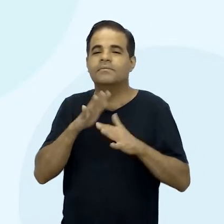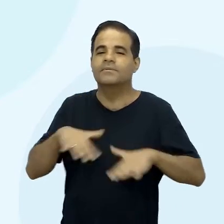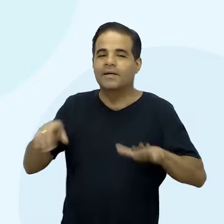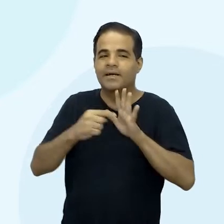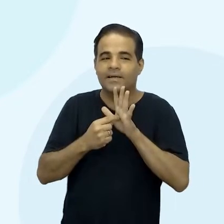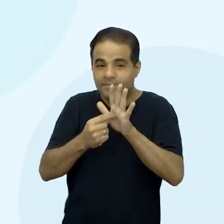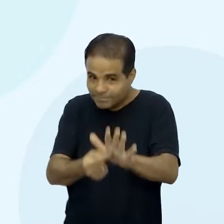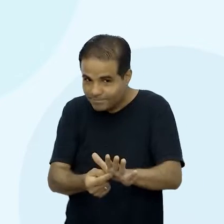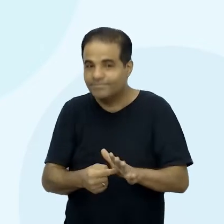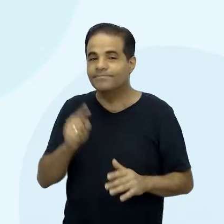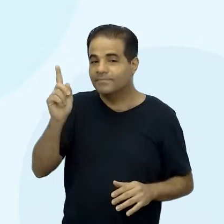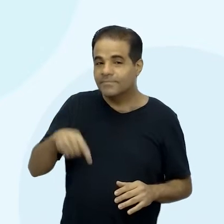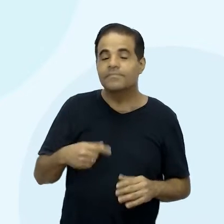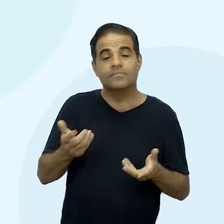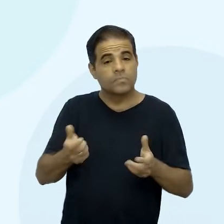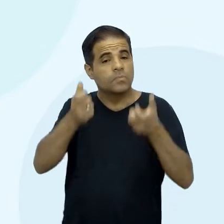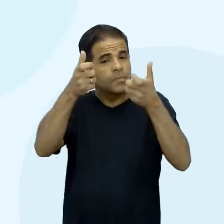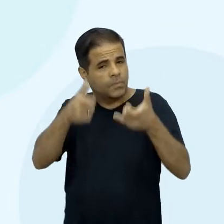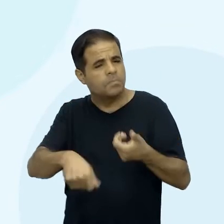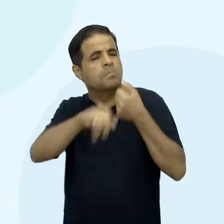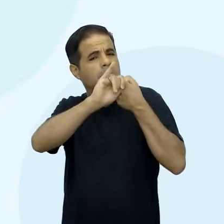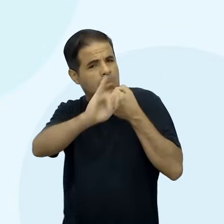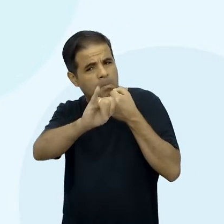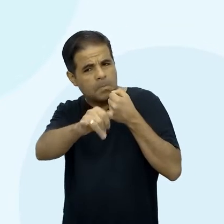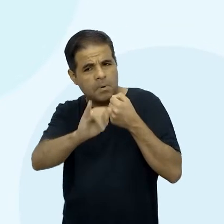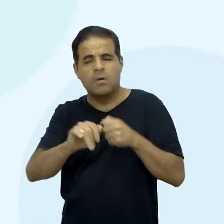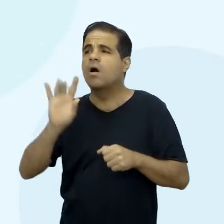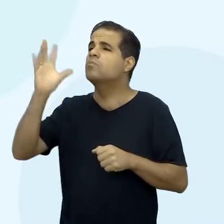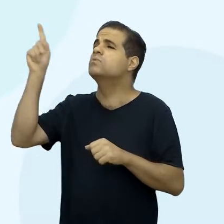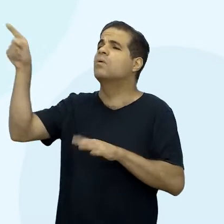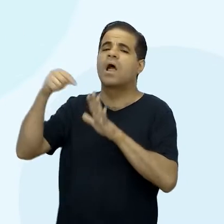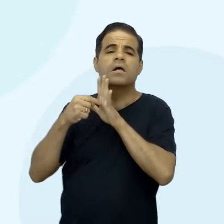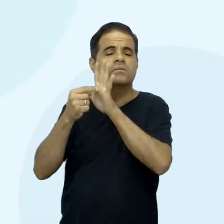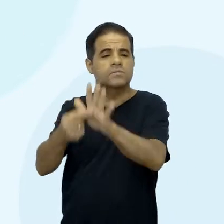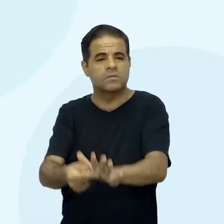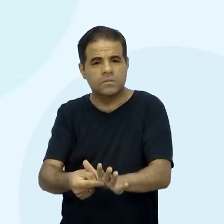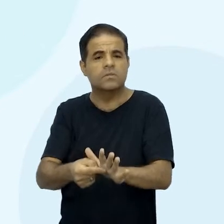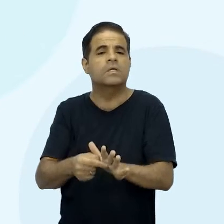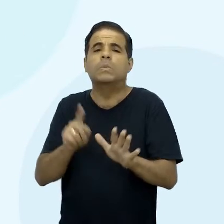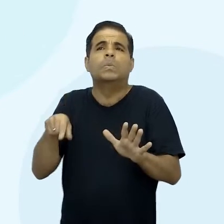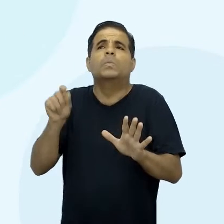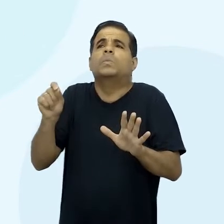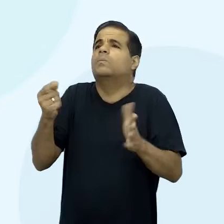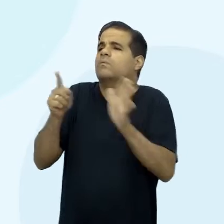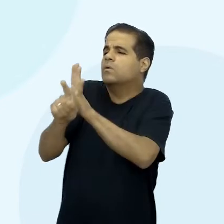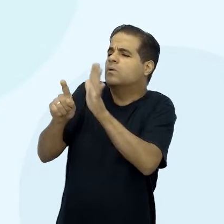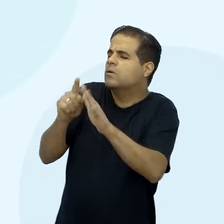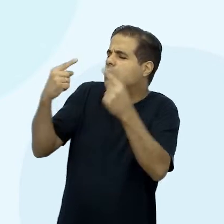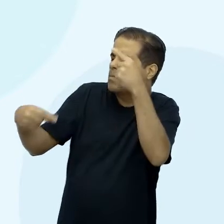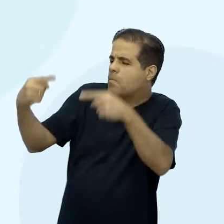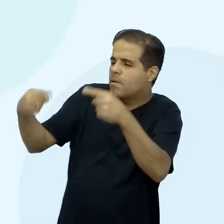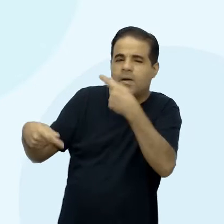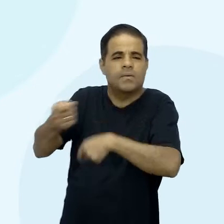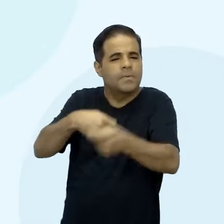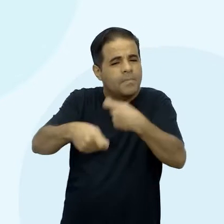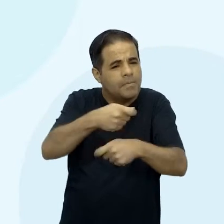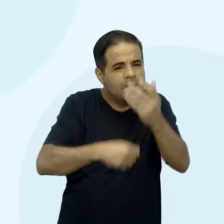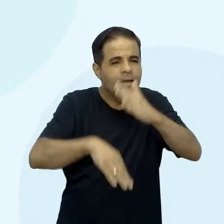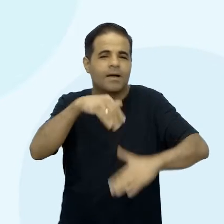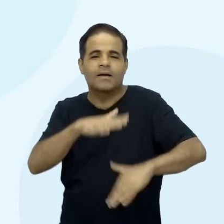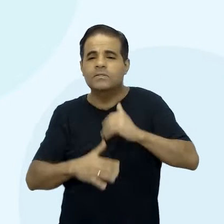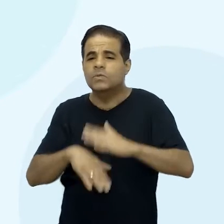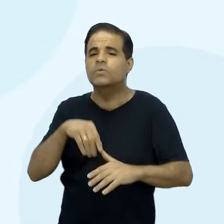também ia querer, porque eu vou contar para vocês o que aconteceu nessa exposição não exposição, que questionava o aspecto comercial das